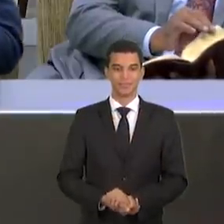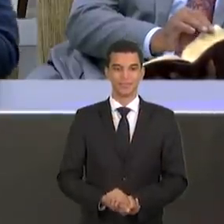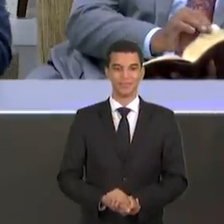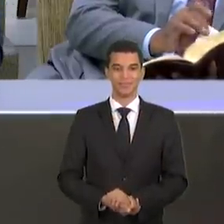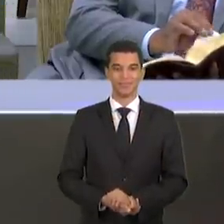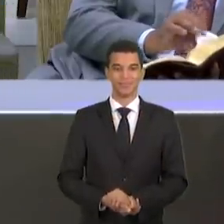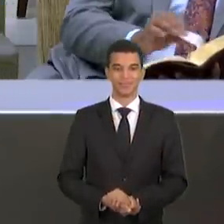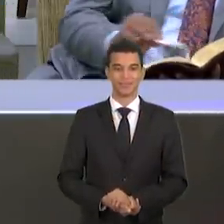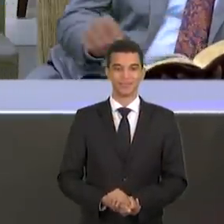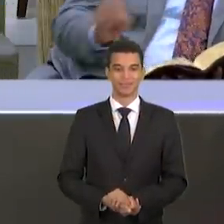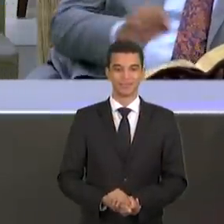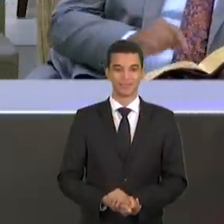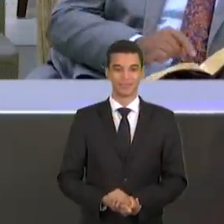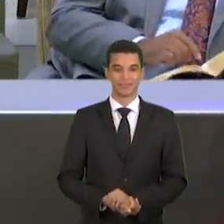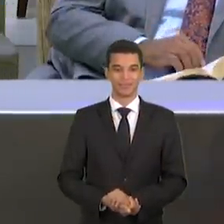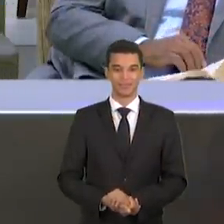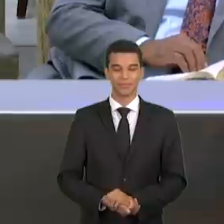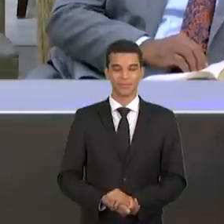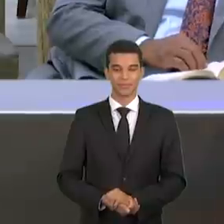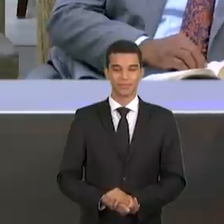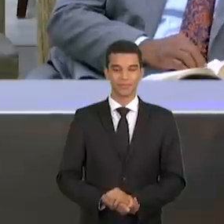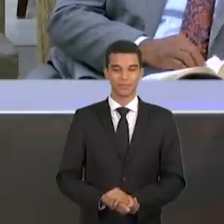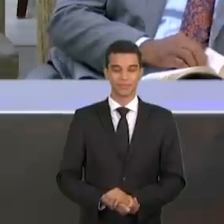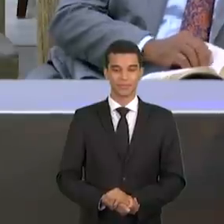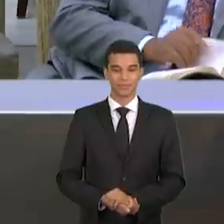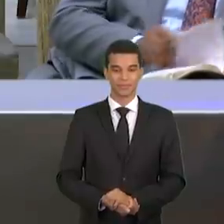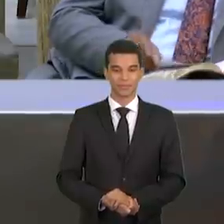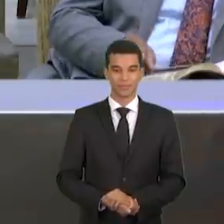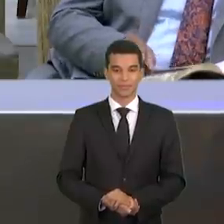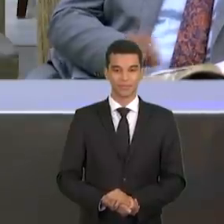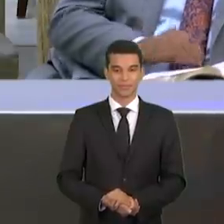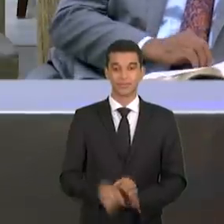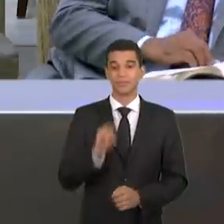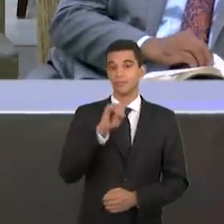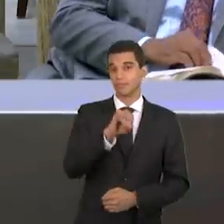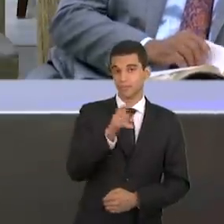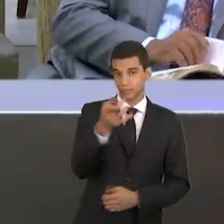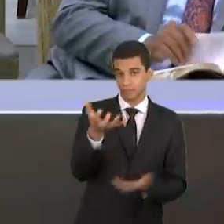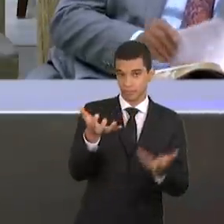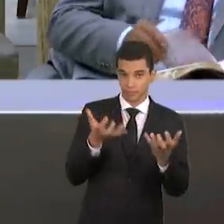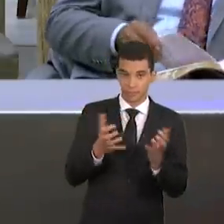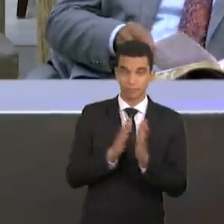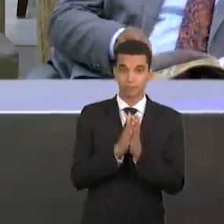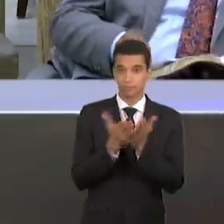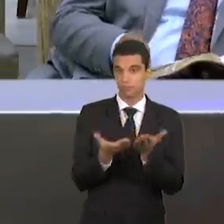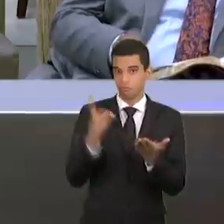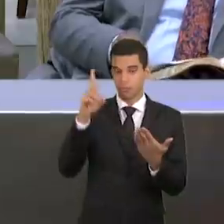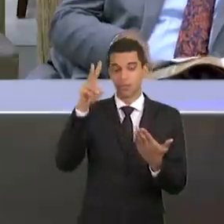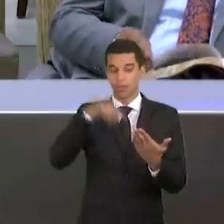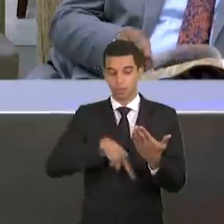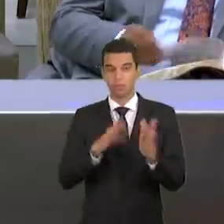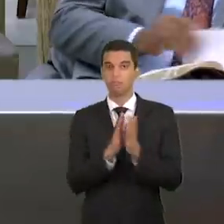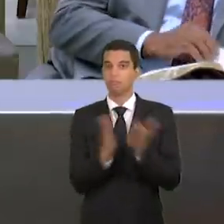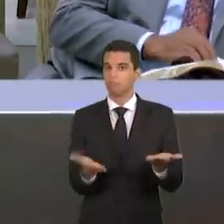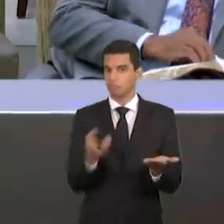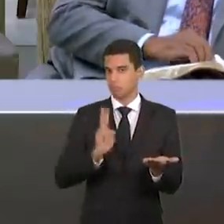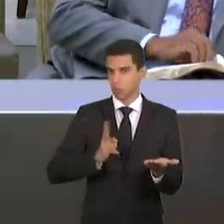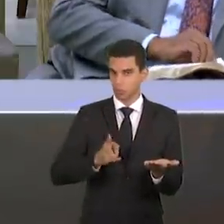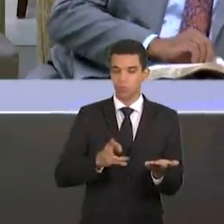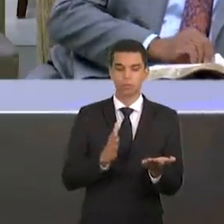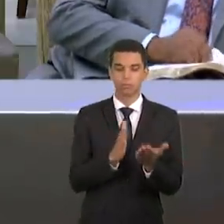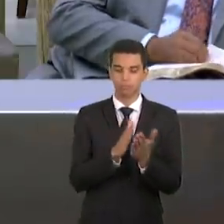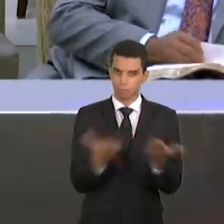Se depois da leitura você quiser manter a Bíblia aberta para acompanhar a